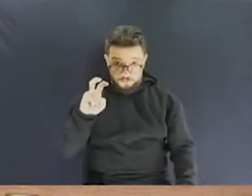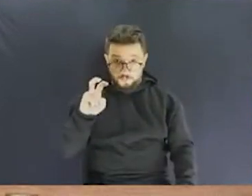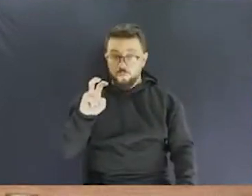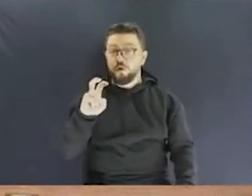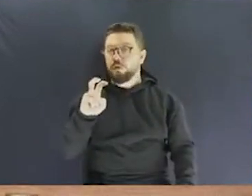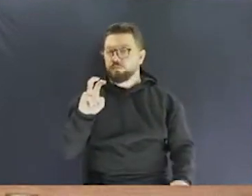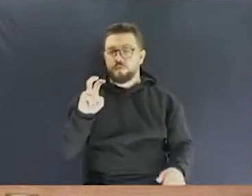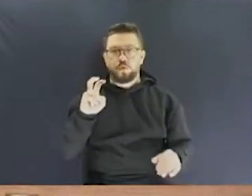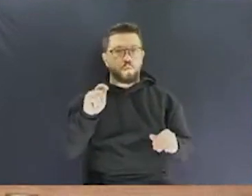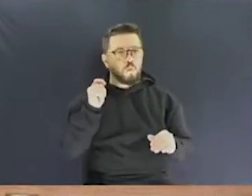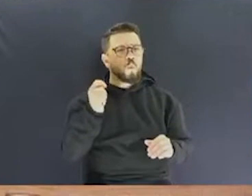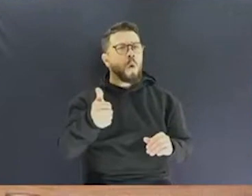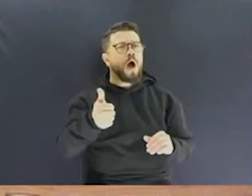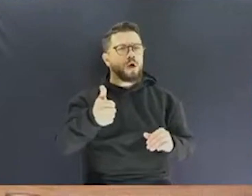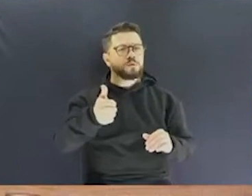espera chegar com isso